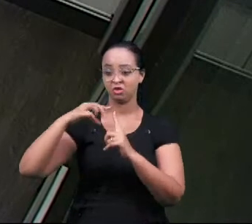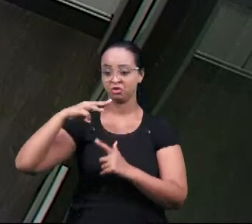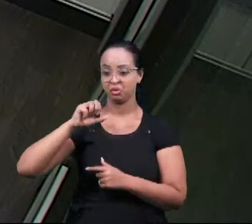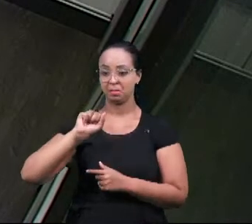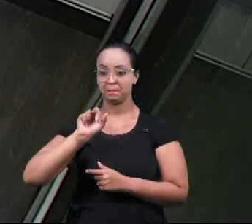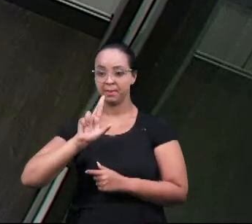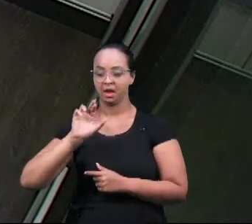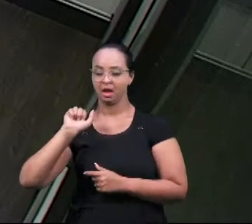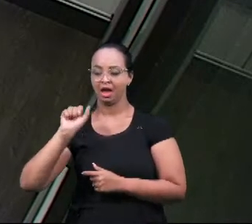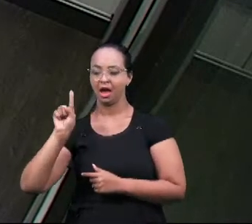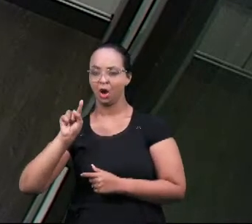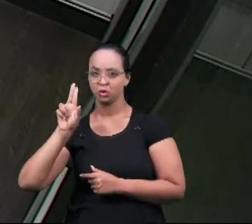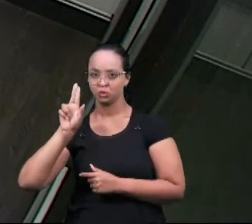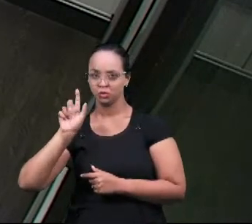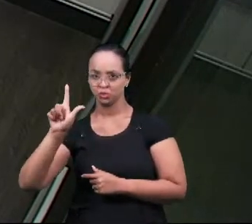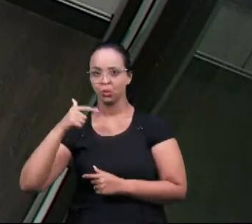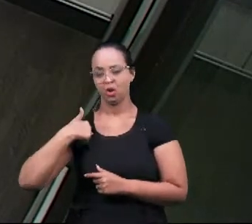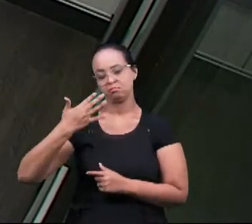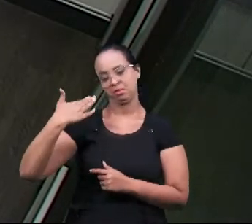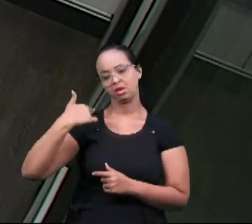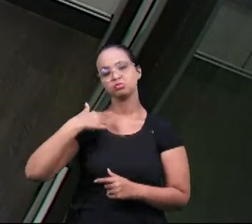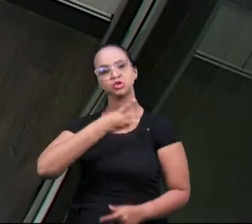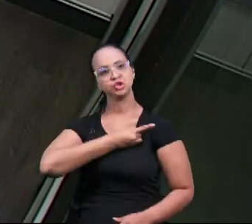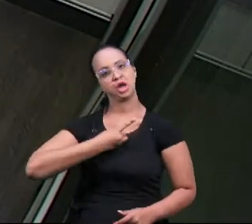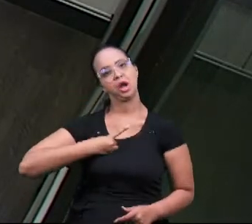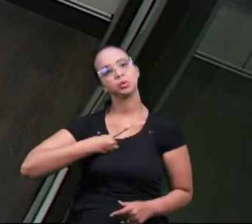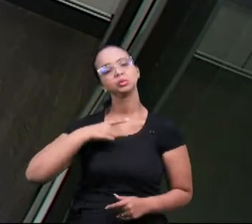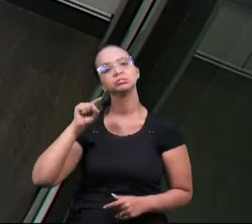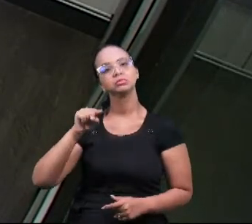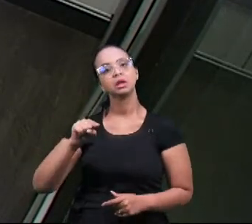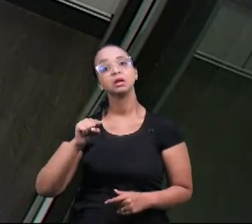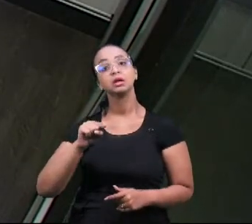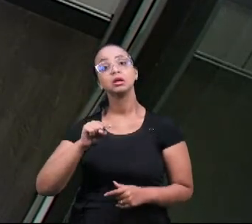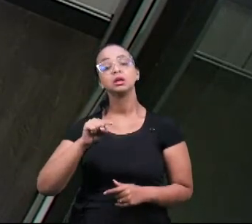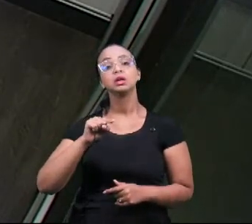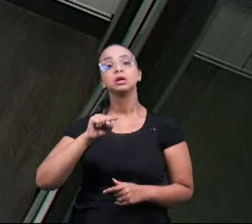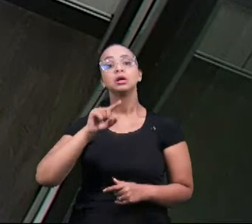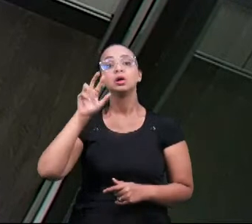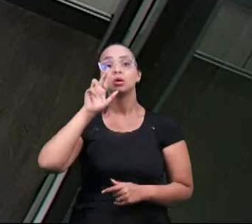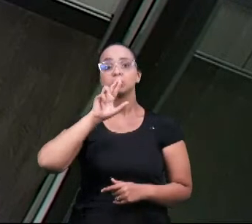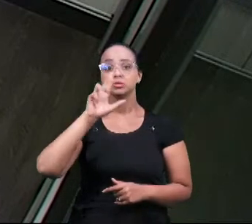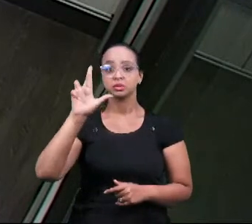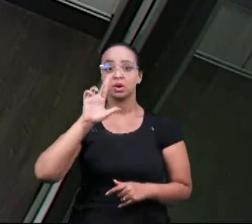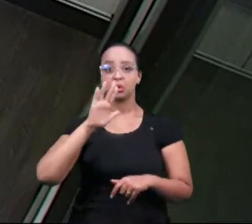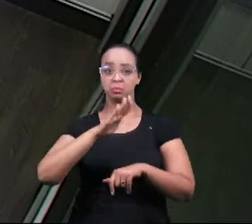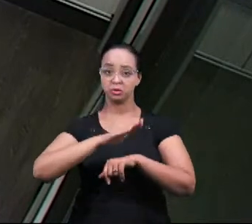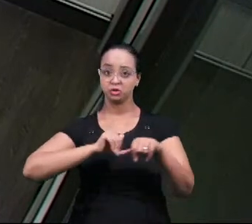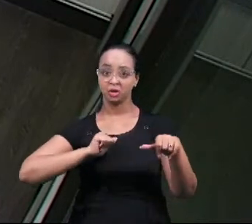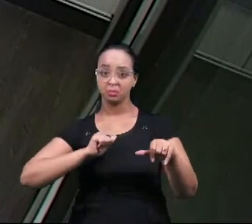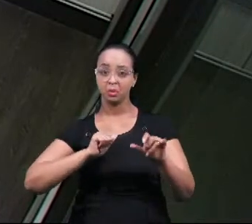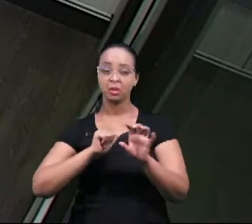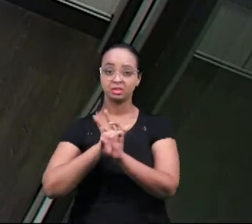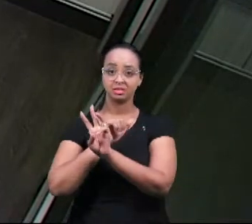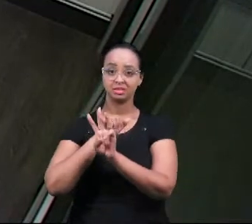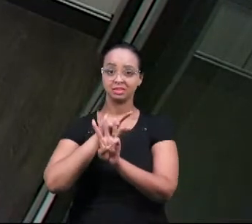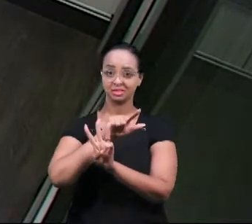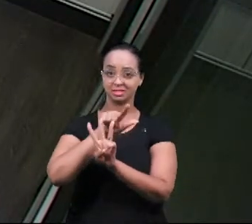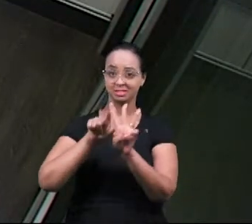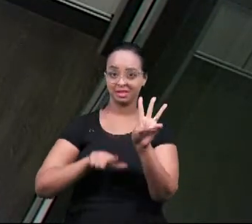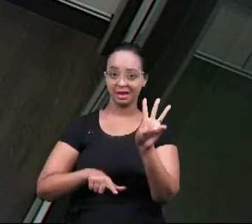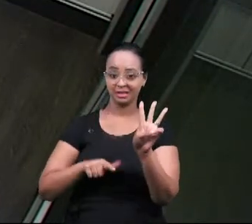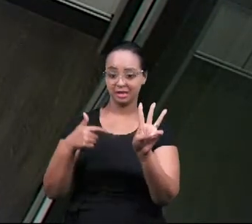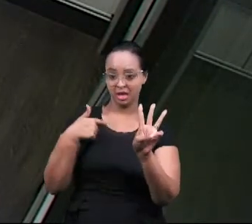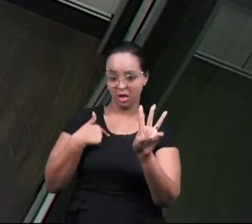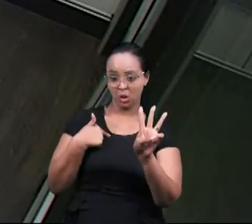era diácono lá, veio o chamado para o ministério. Foram levantados 3 companheiros naquele culto, eu e